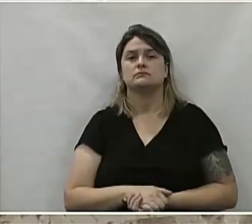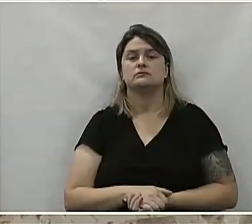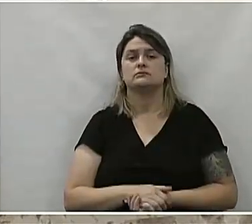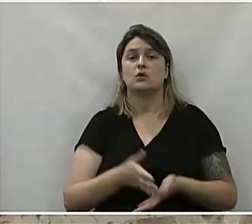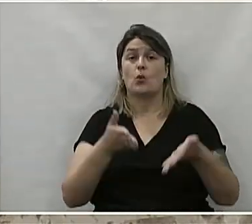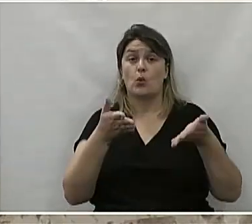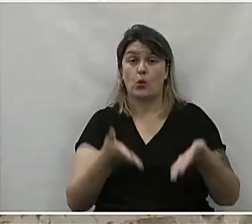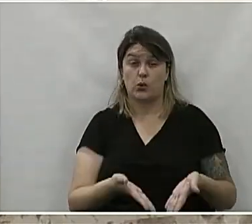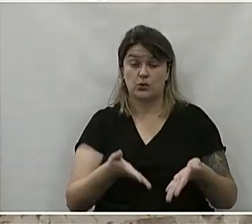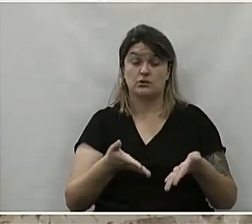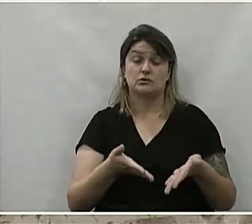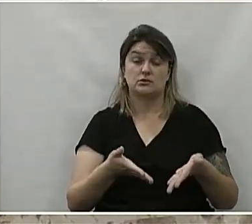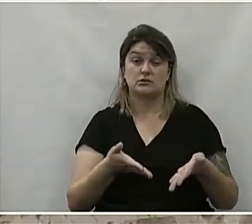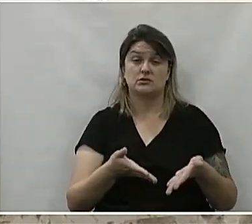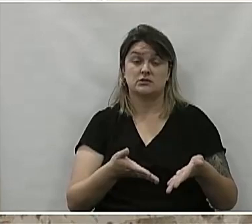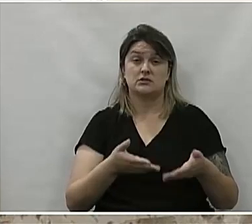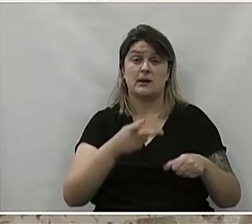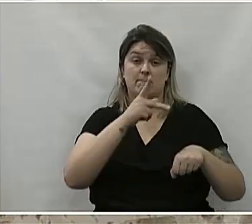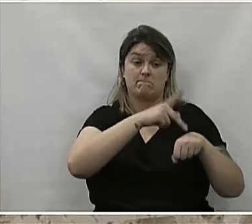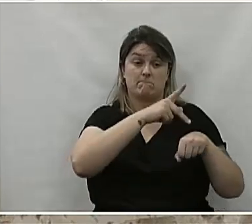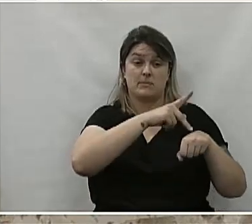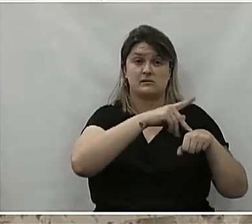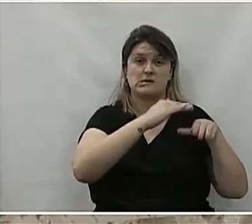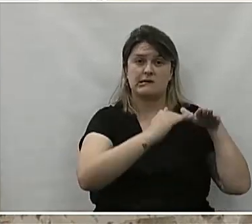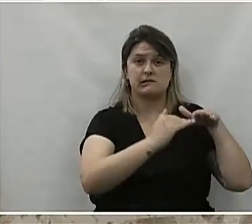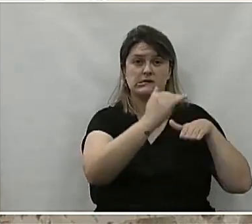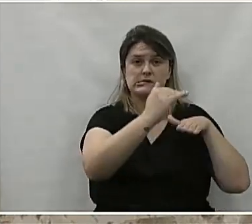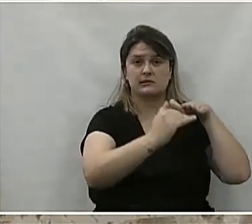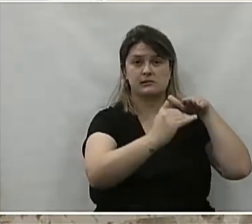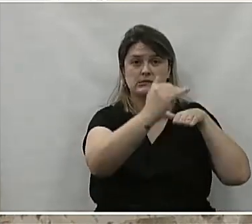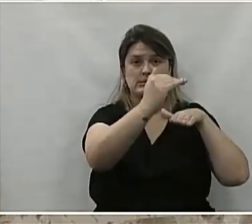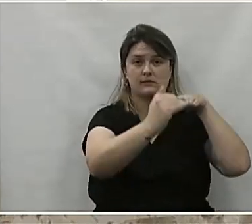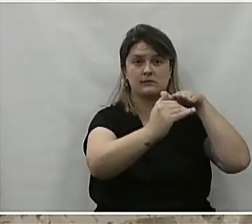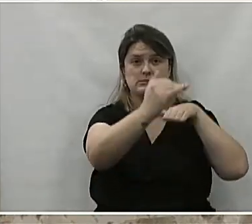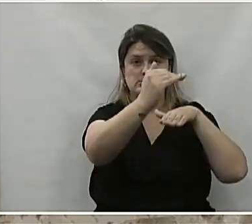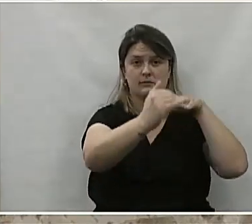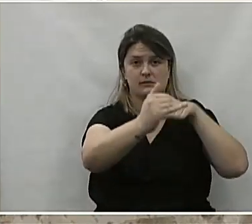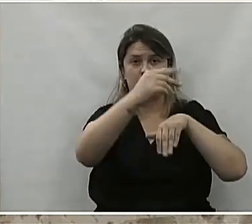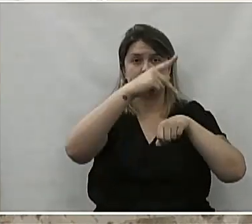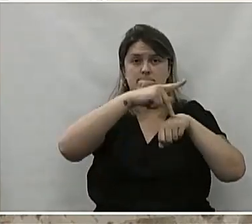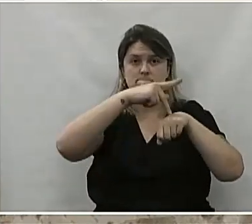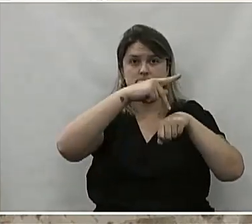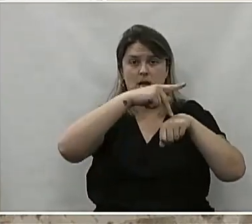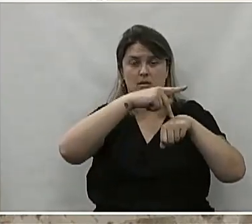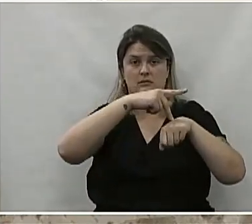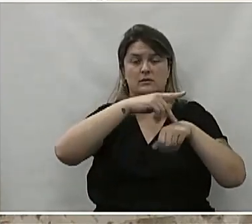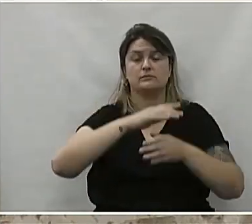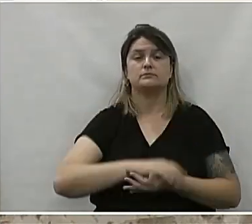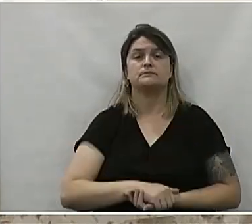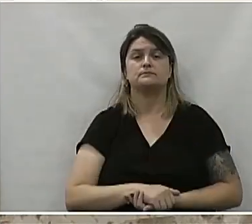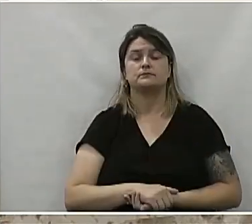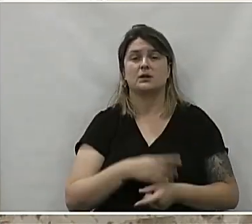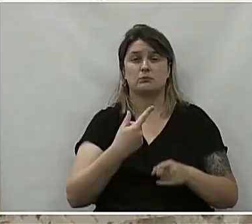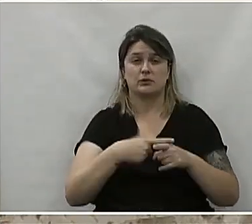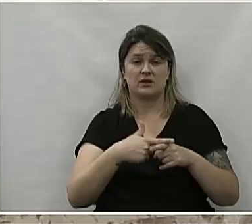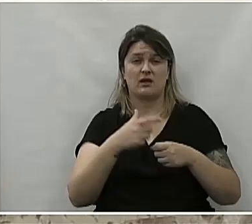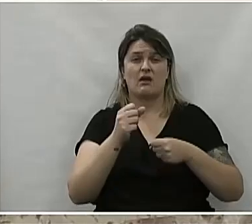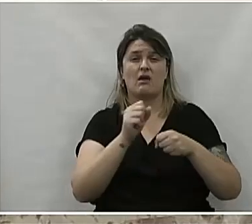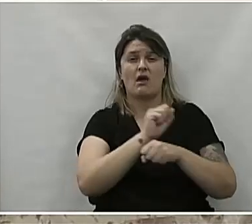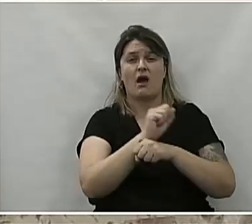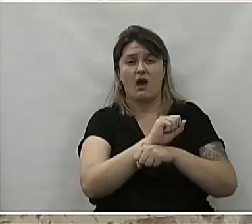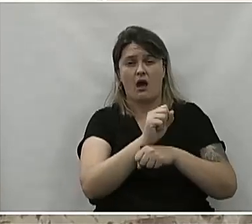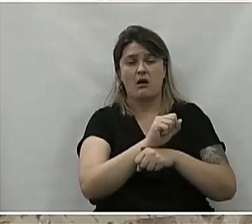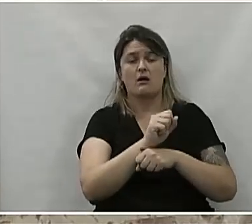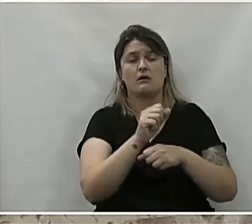Assaltando todas aquelas Pedras Vamos dizer assim Aquelas pedras De Itu Aquelas enormes pedras Os carros vão começar A pular